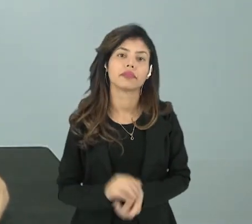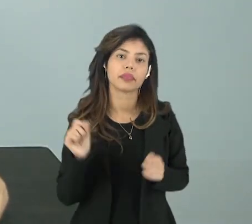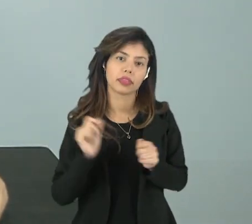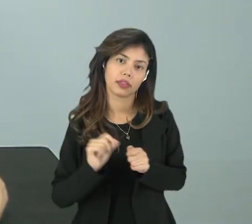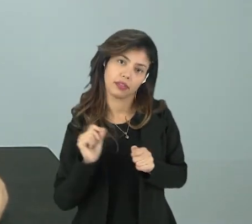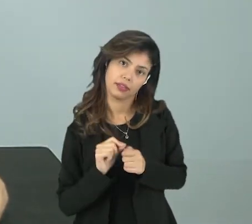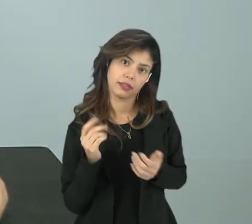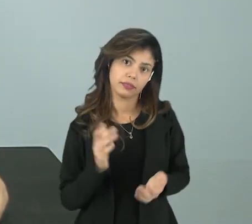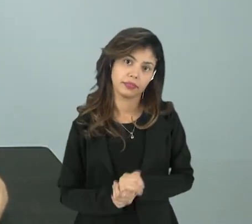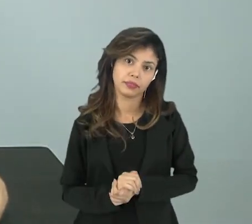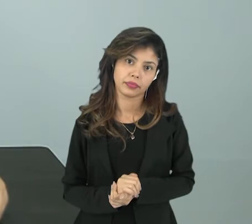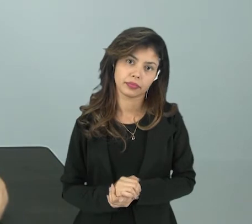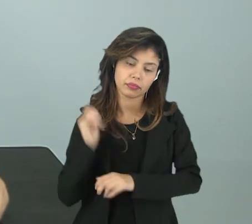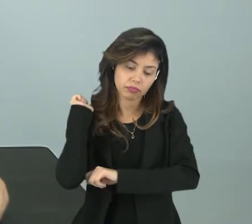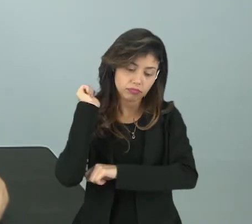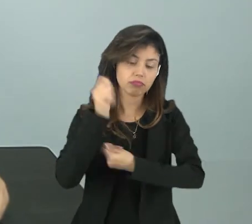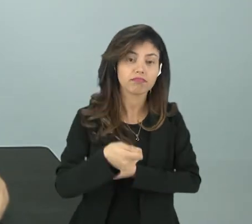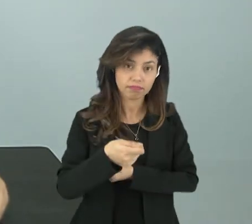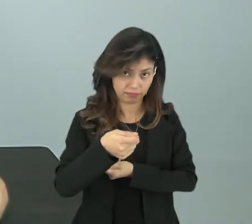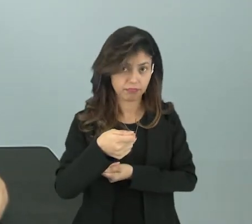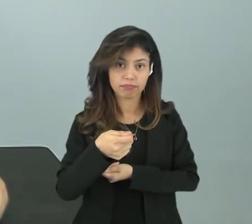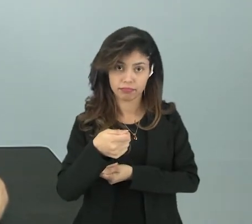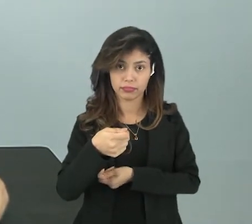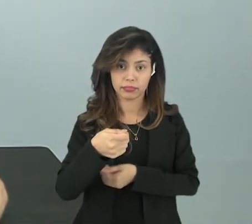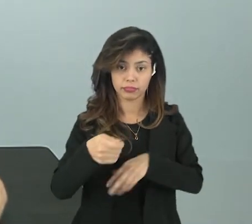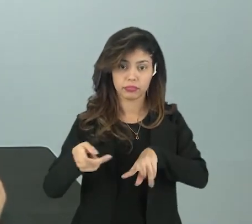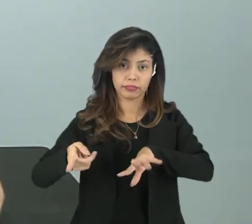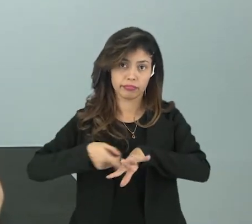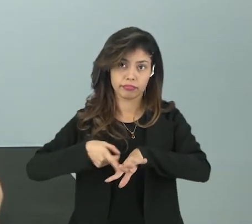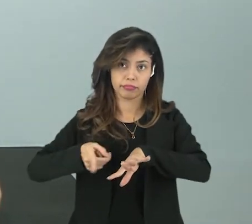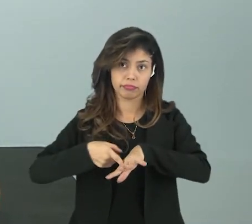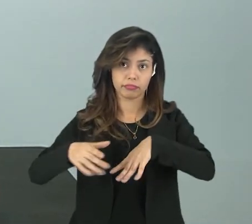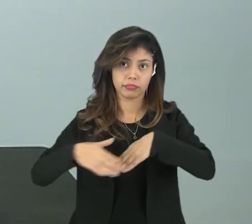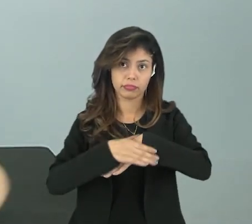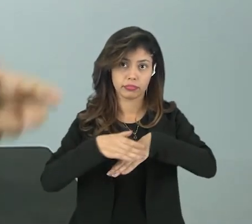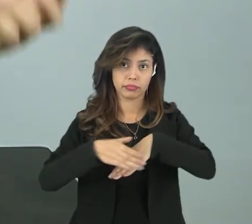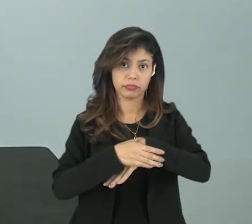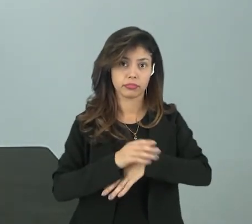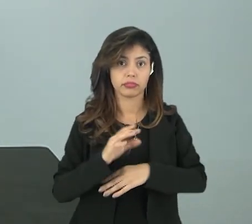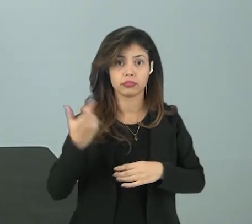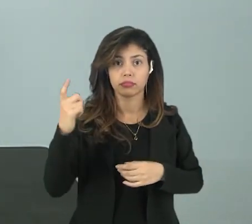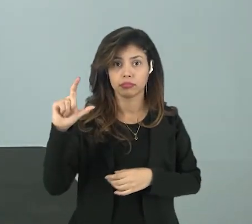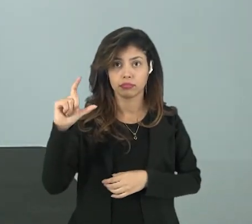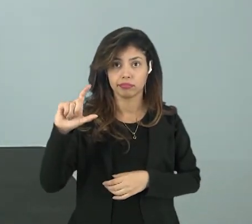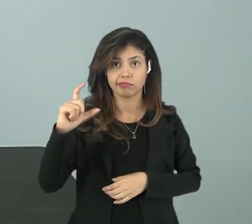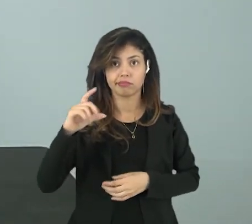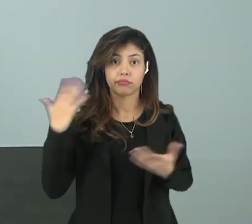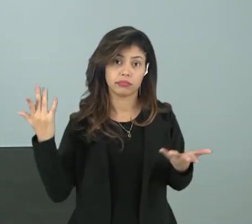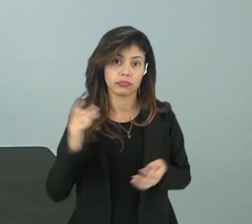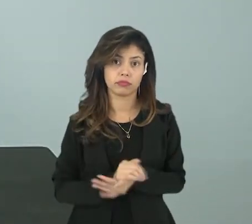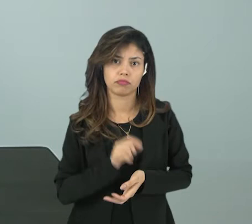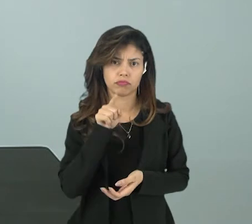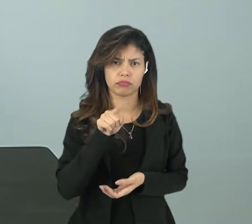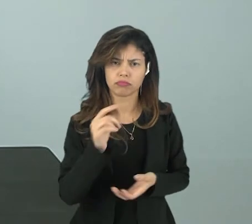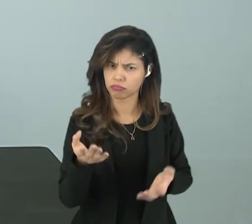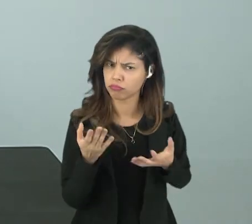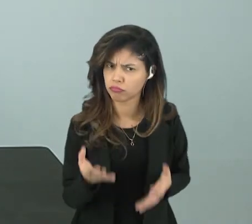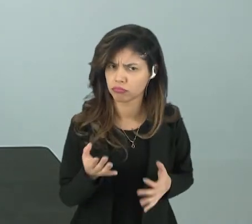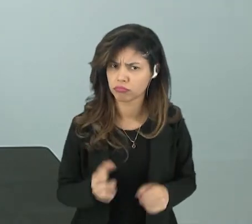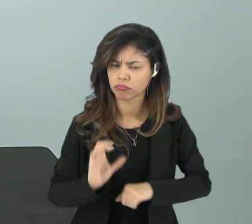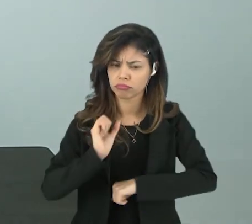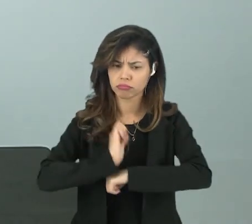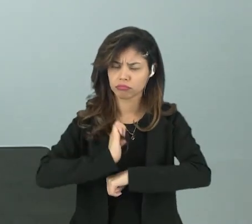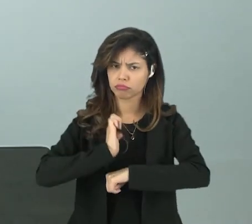né? A pessoa pescando bota, pescando lata, pescando essas coisas. E você quer isso para o seu estado? Você quer isso para